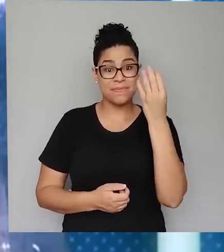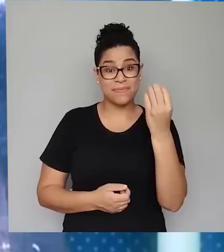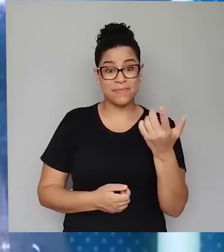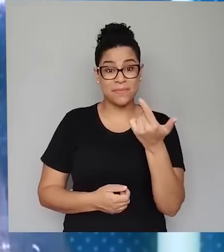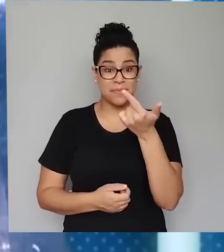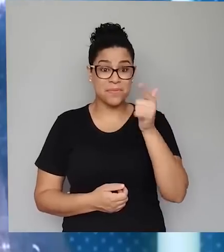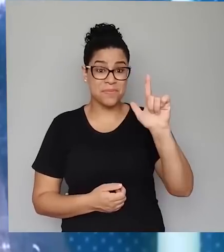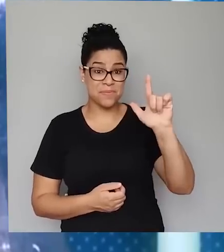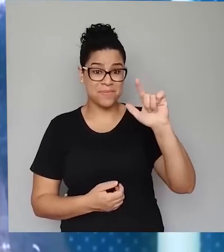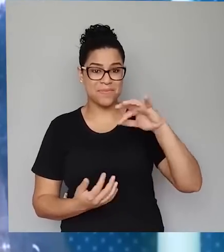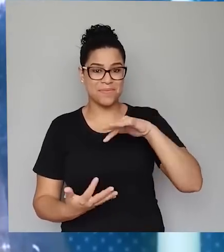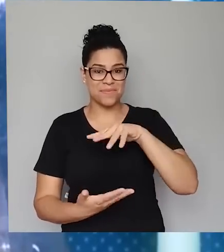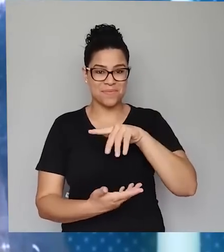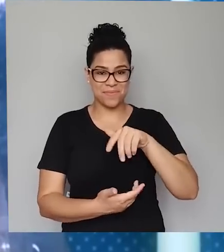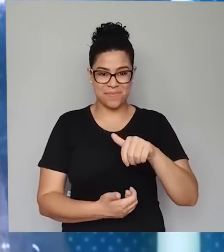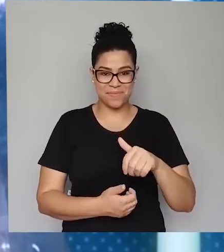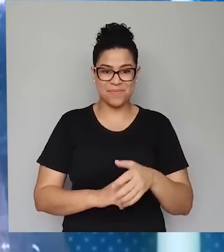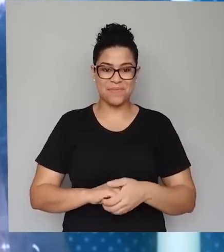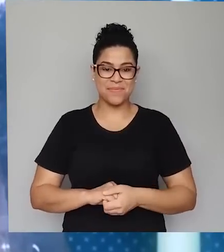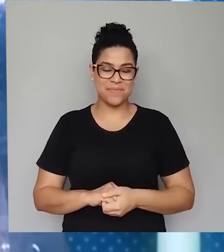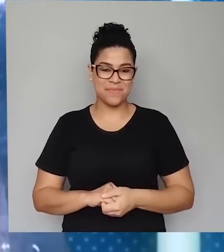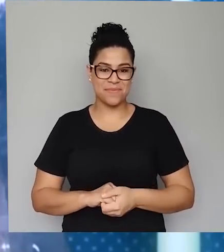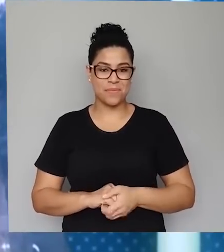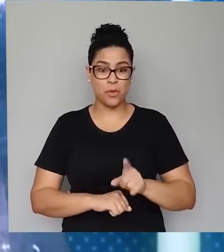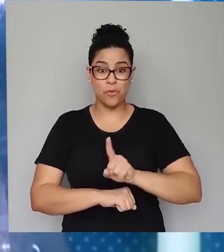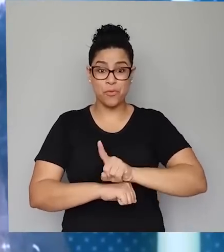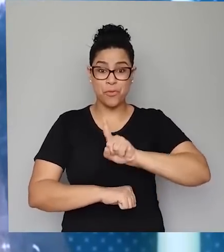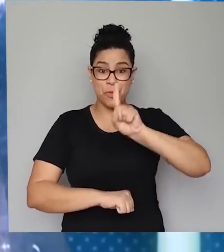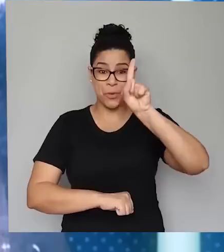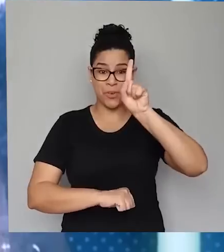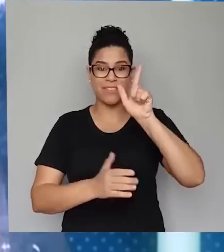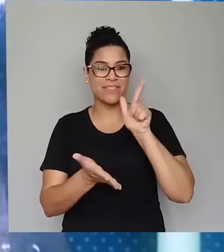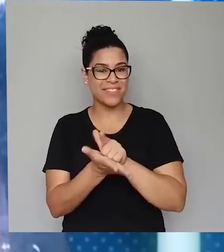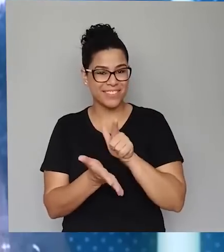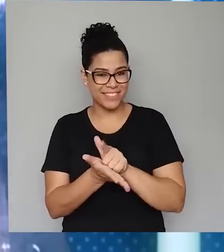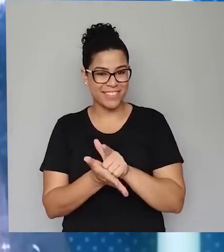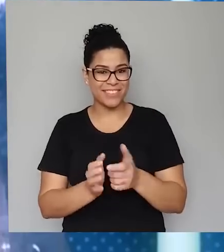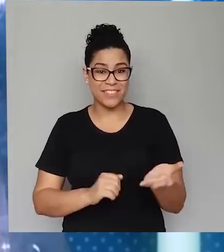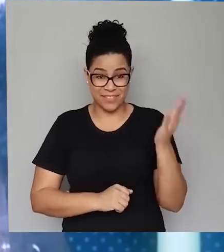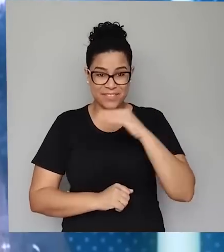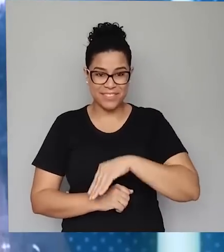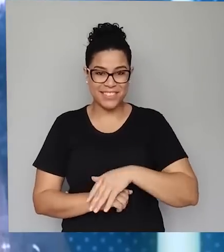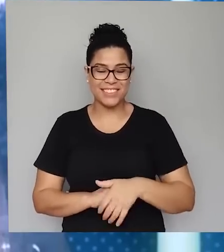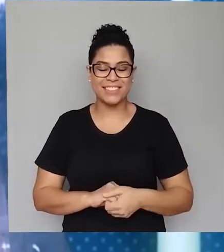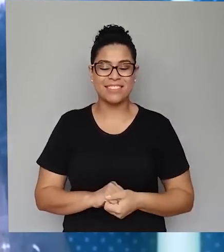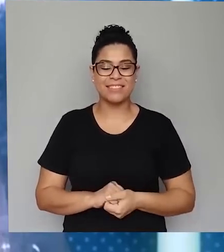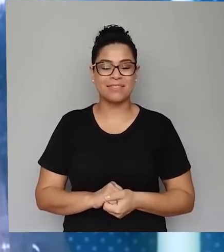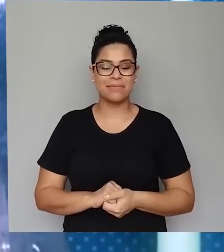um outro planeta, num foguete de papel. Bora?